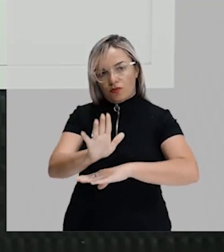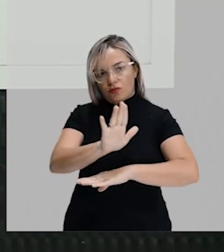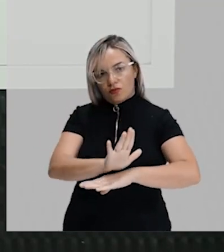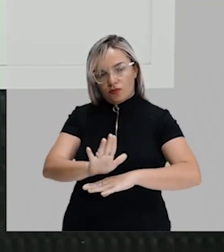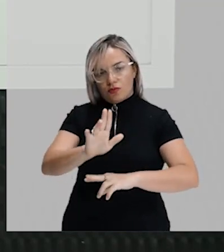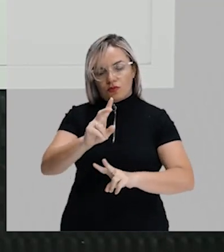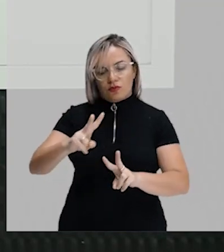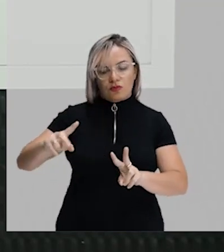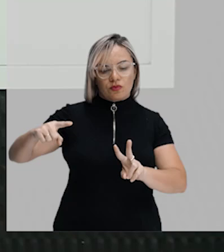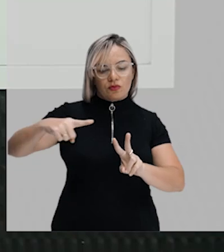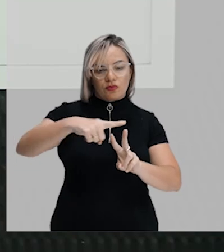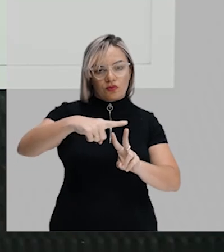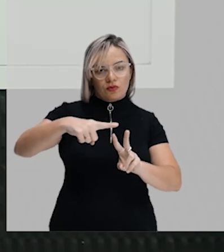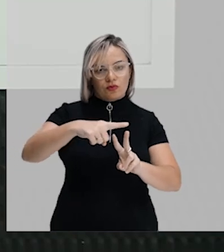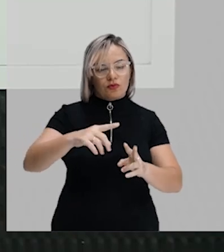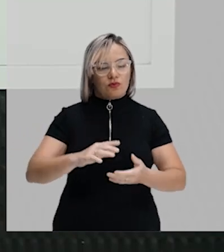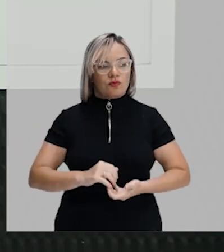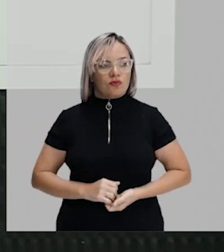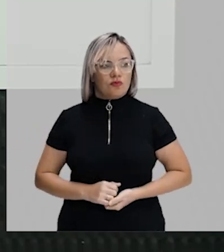vetorial. Pronto.